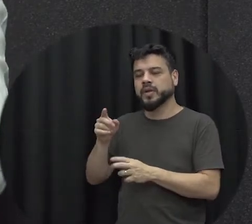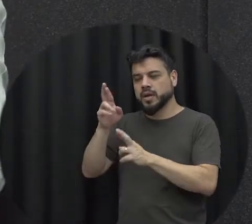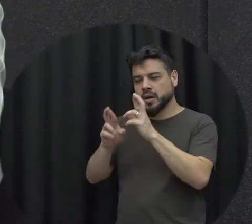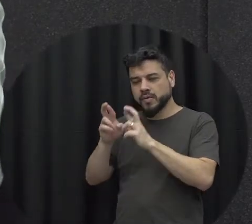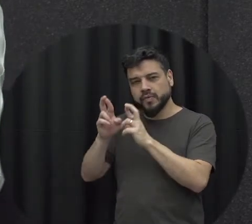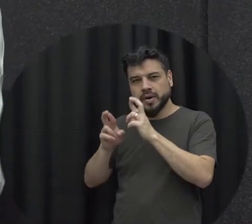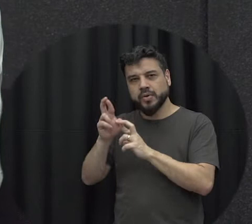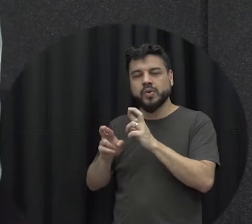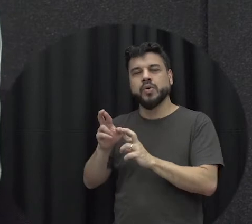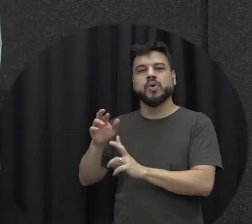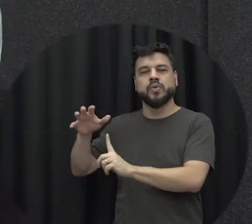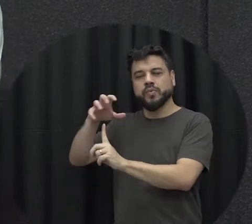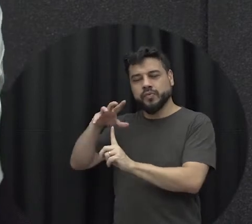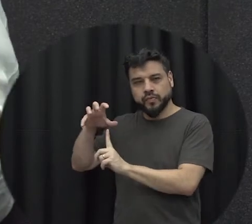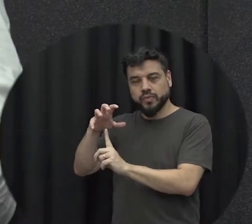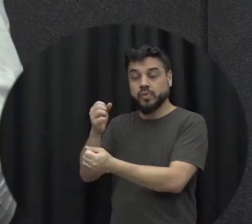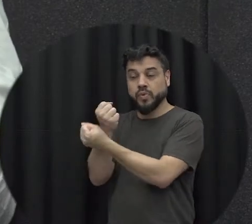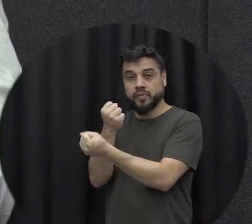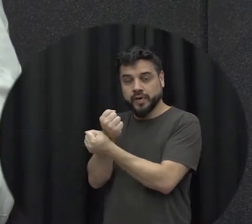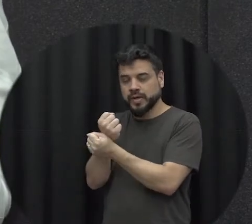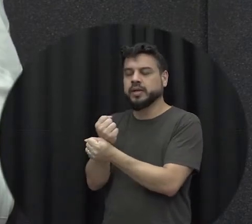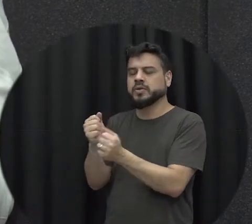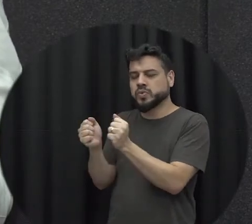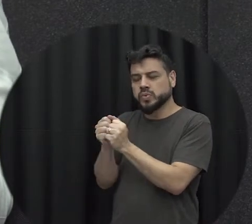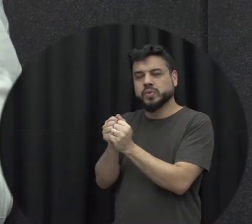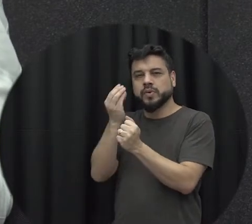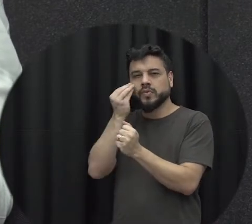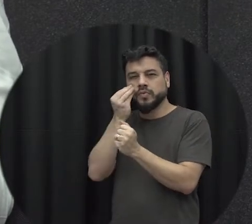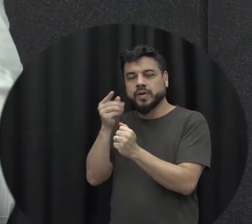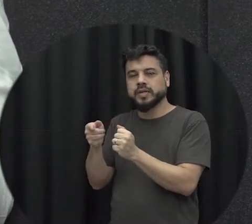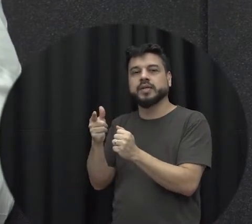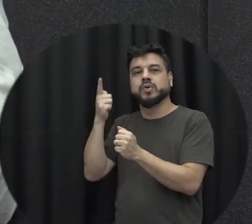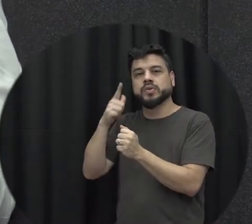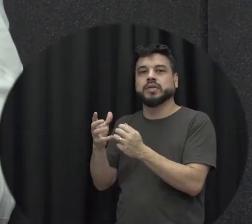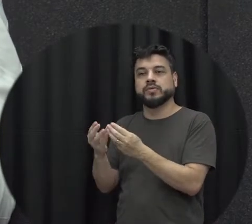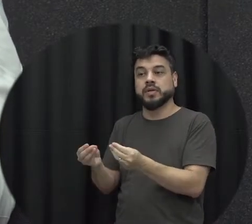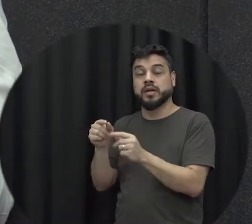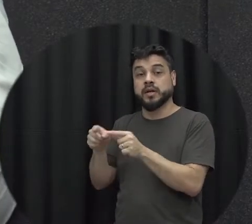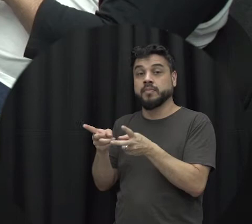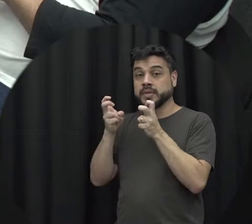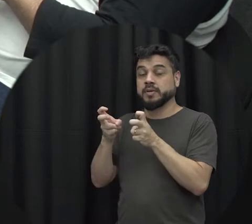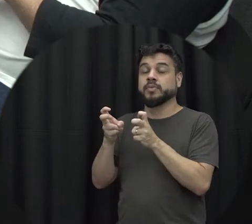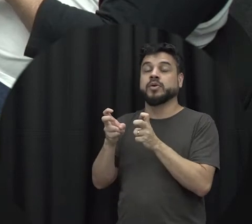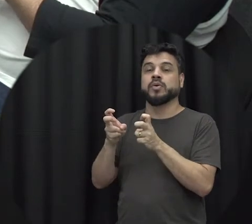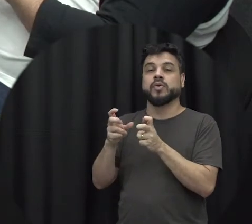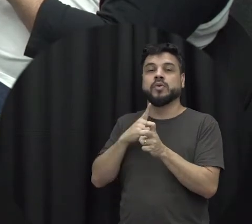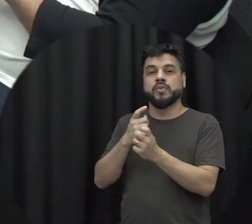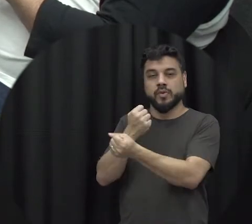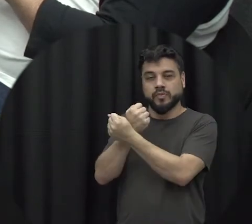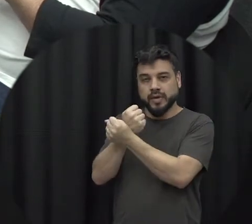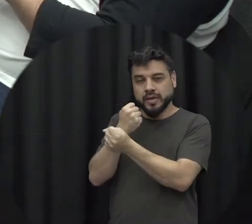Colocamos o fungo mais o agrotóxico e medimos, né? E a gente viu que sumiu o agrotóxico,